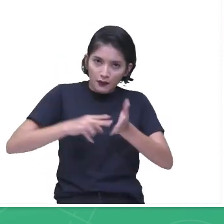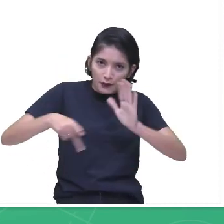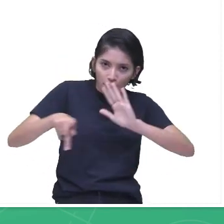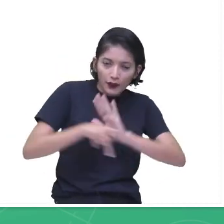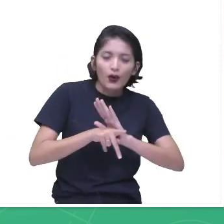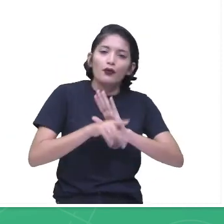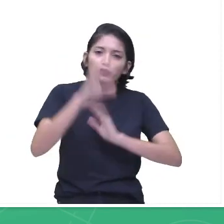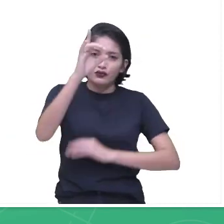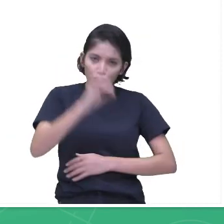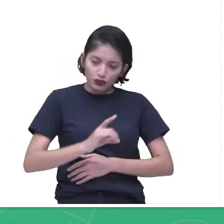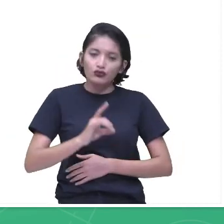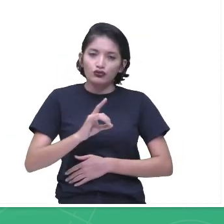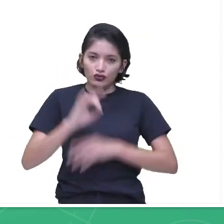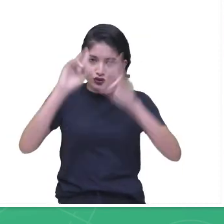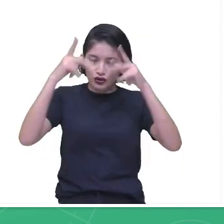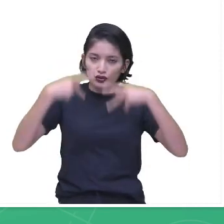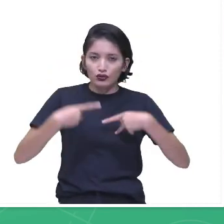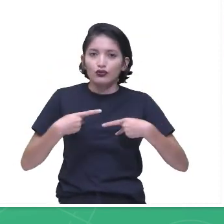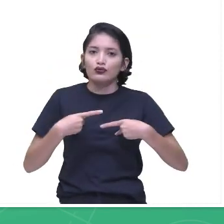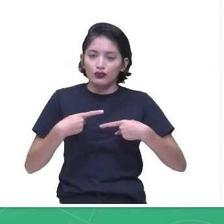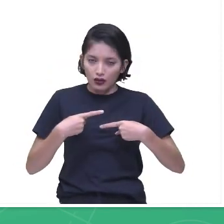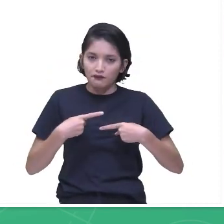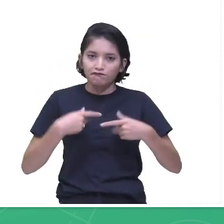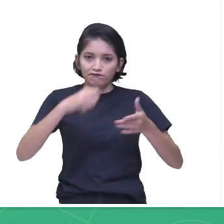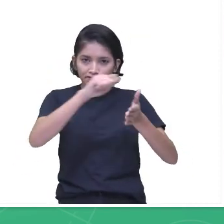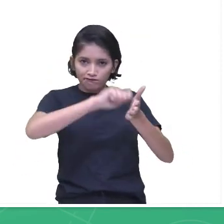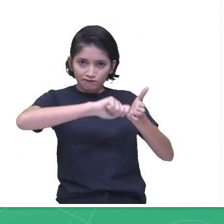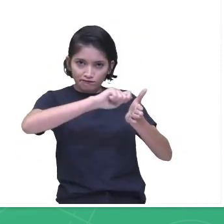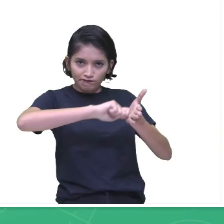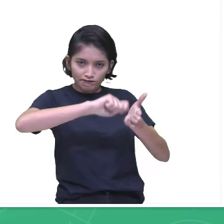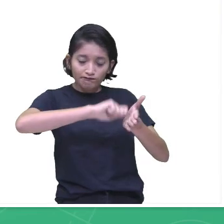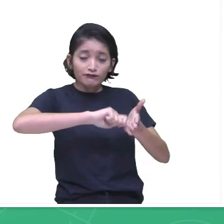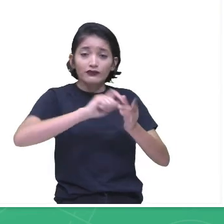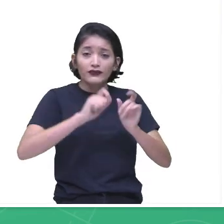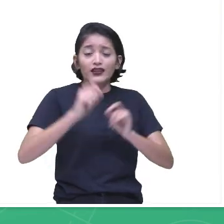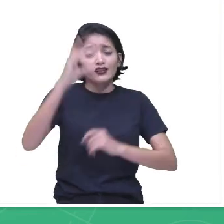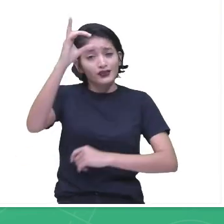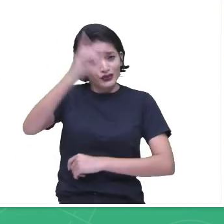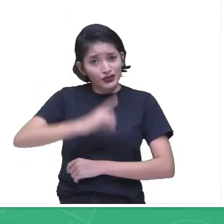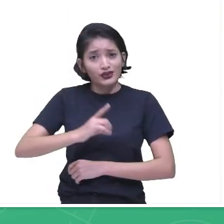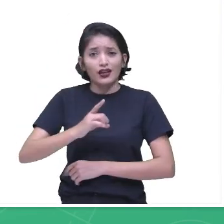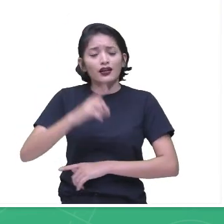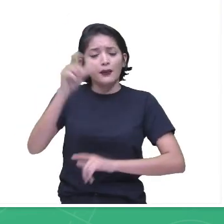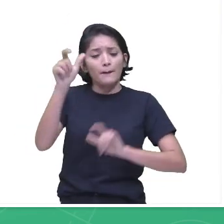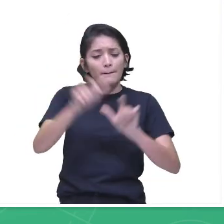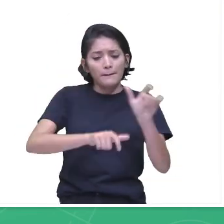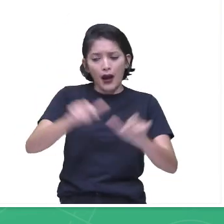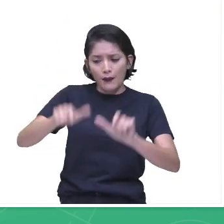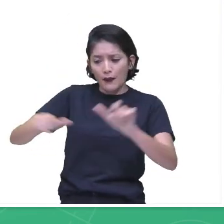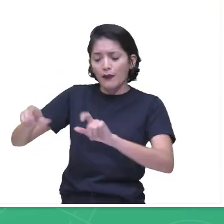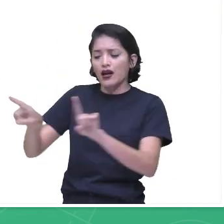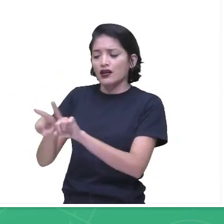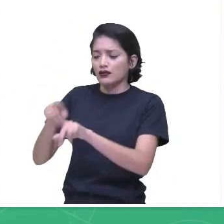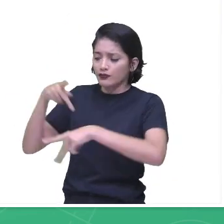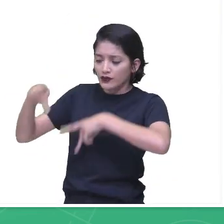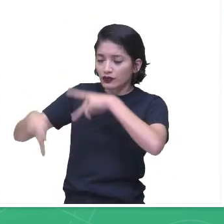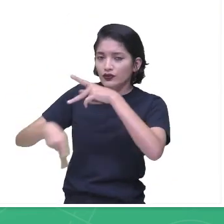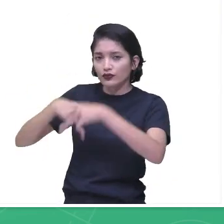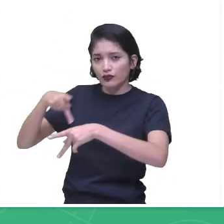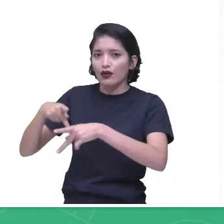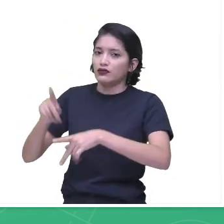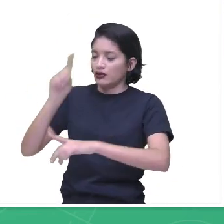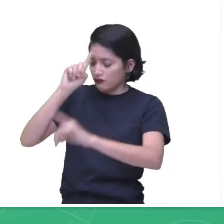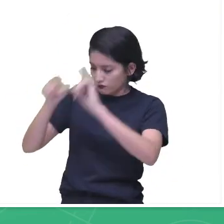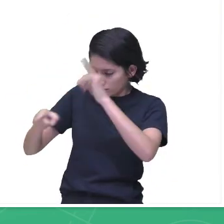escrito num cilindro de cerâmica, né, os direitos das pessoas, dos povos que ele